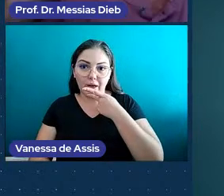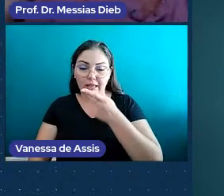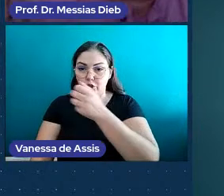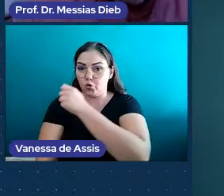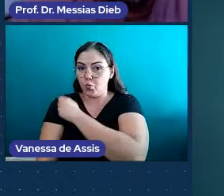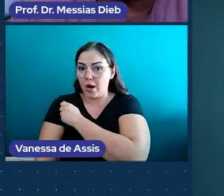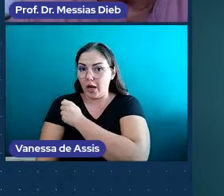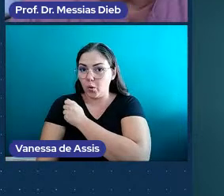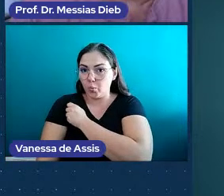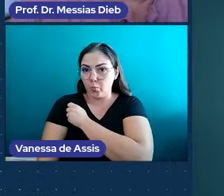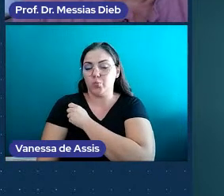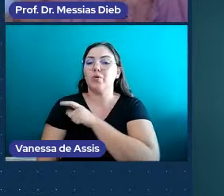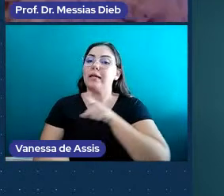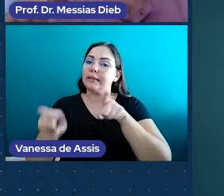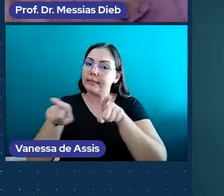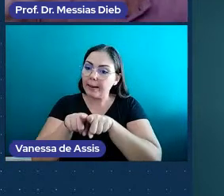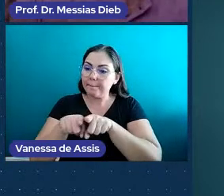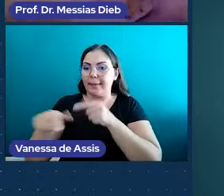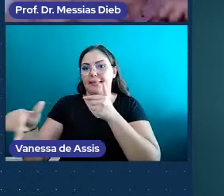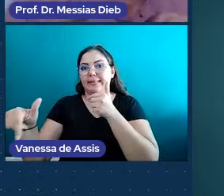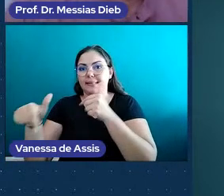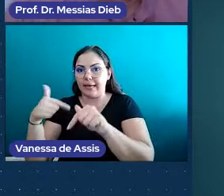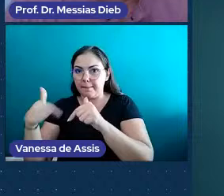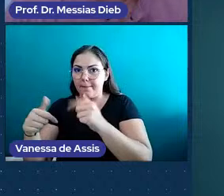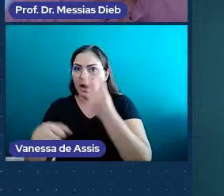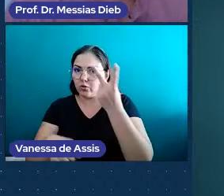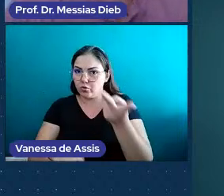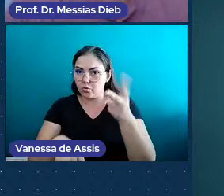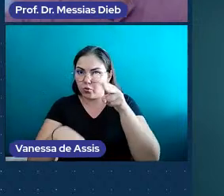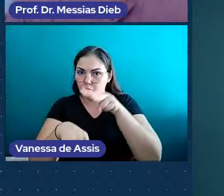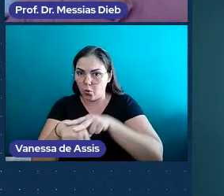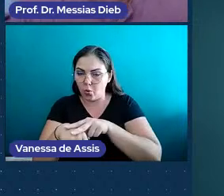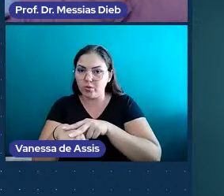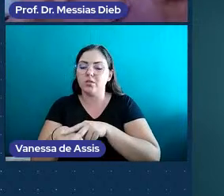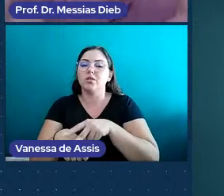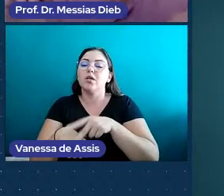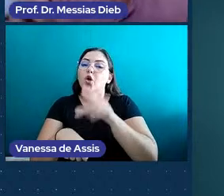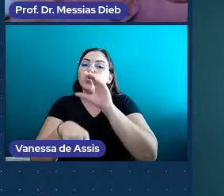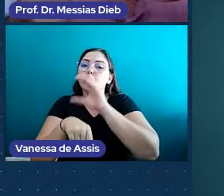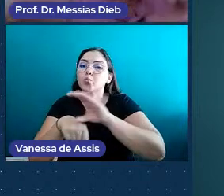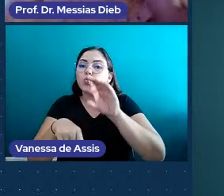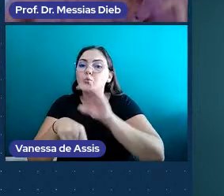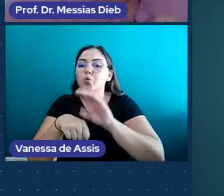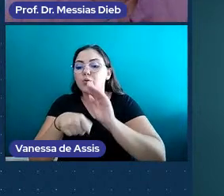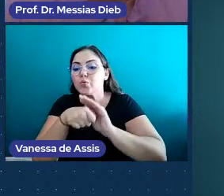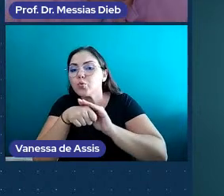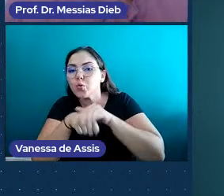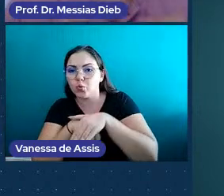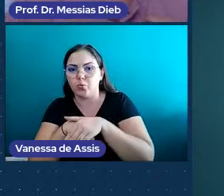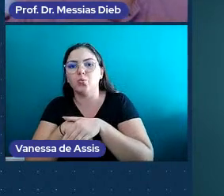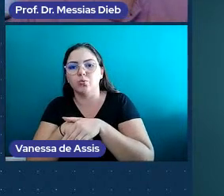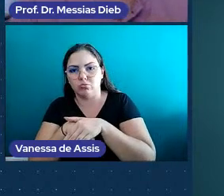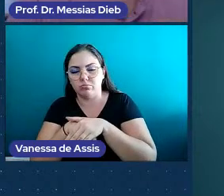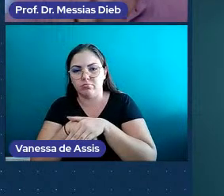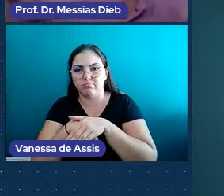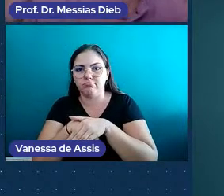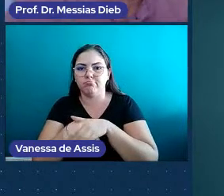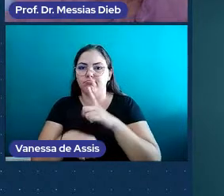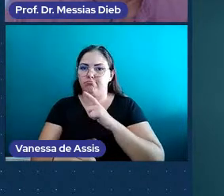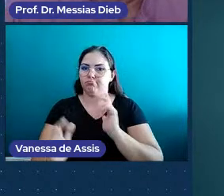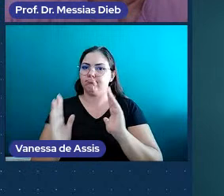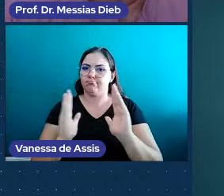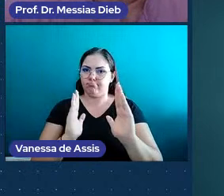um curso noturno, tá certo? Veja que está bem delimitado. Mas só está bem delimitado porque